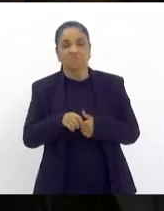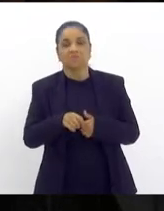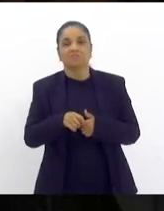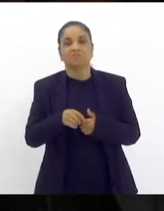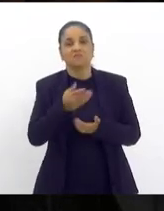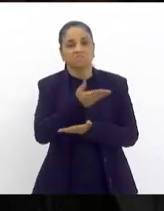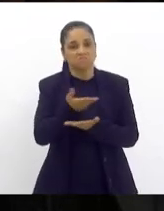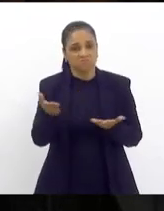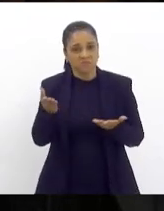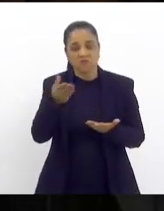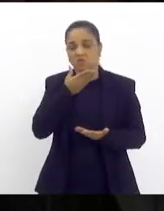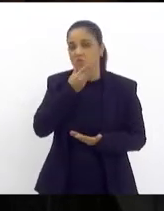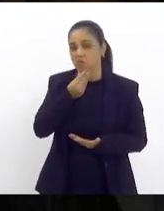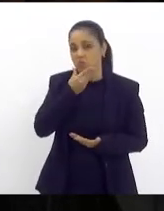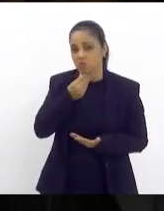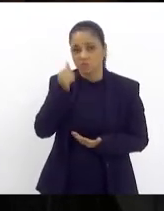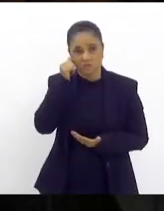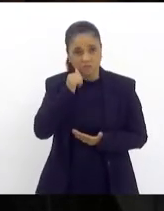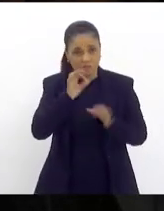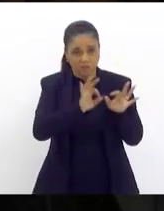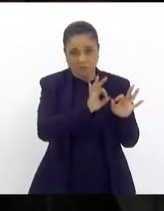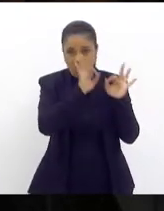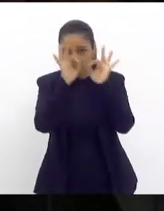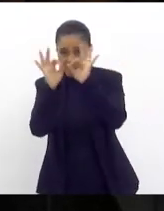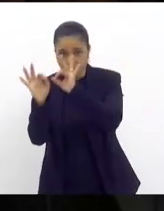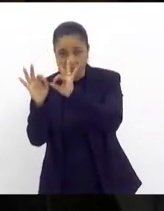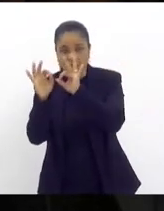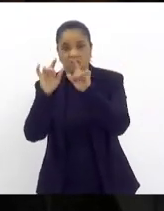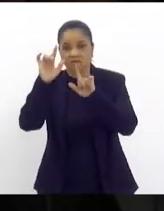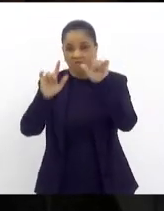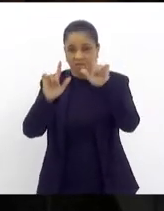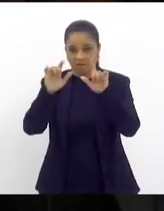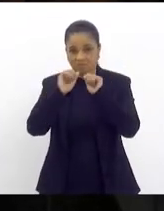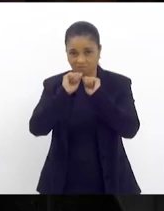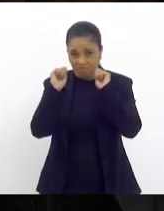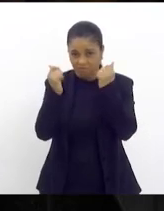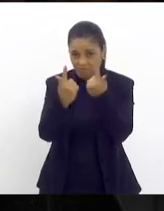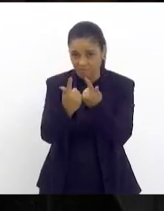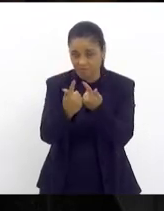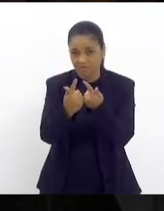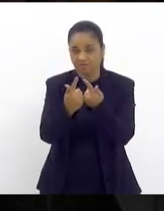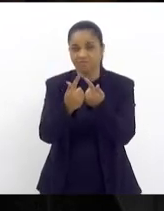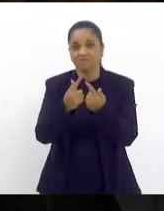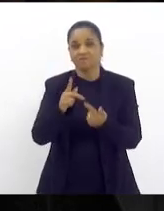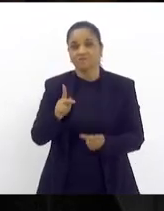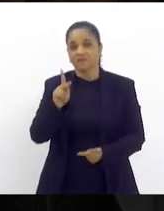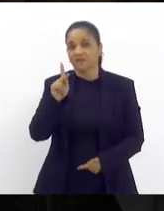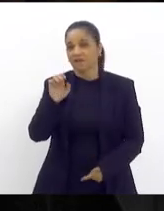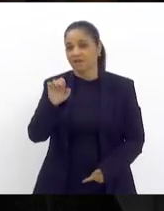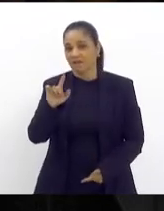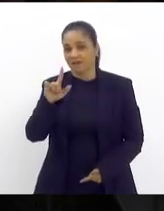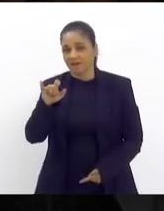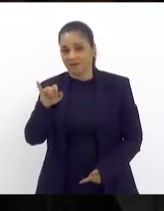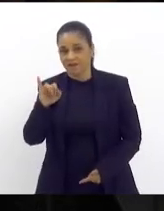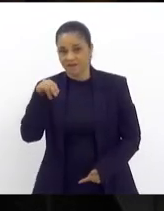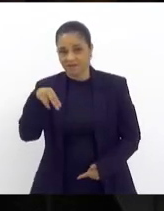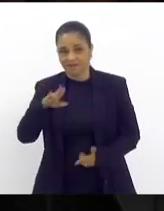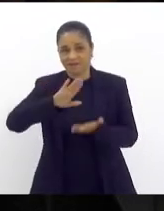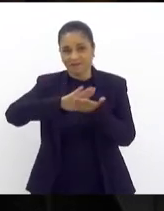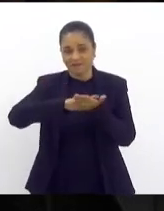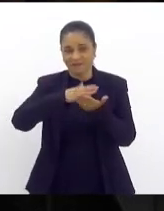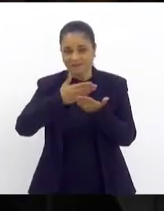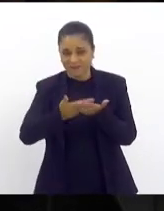senhoras e senhores telespectadores da TV Alerge, senhora Kelly Klinger, intérprete